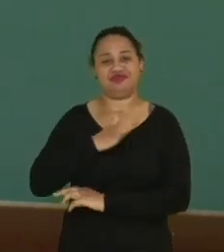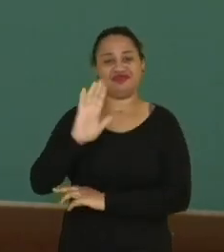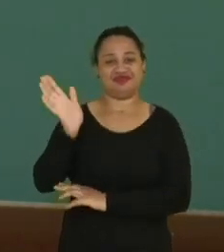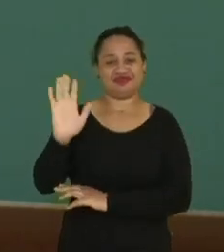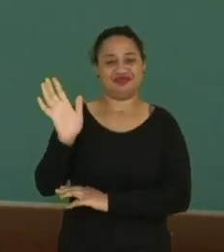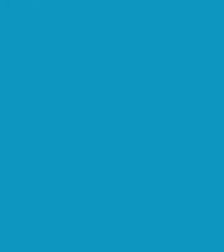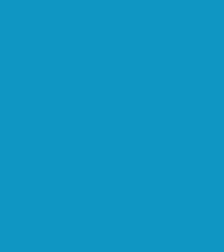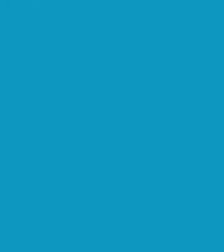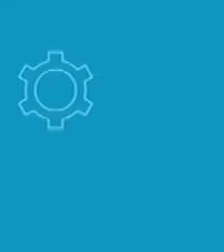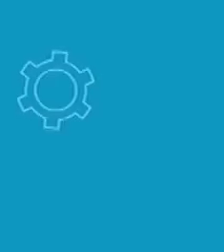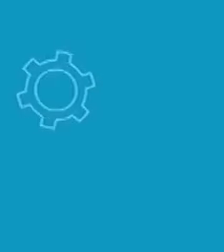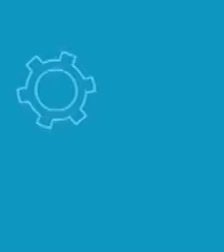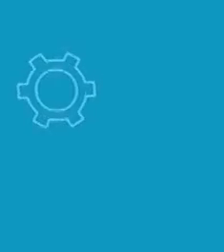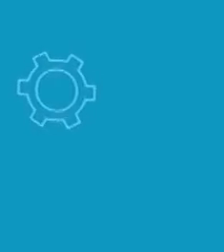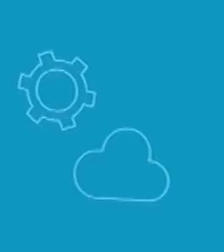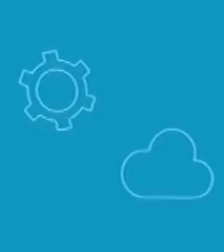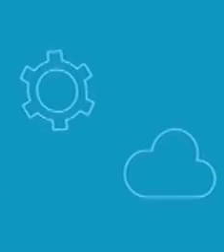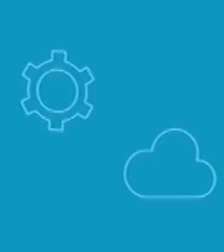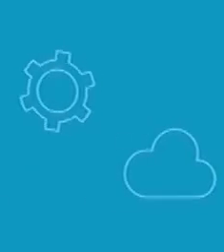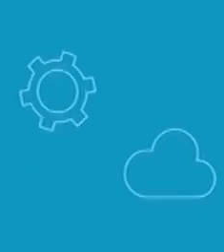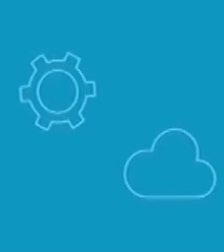e até o